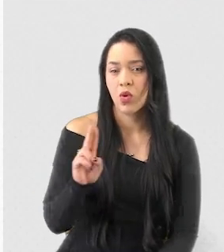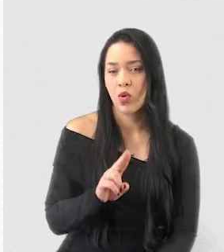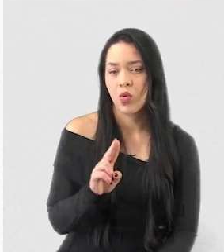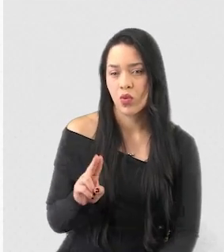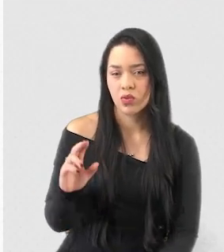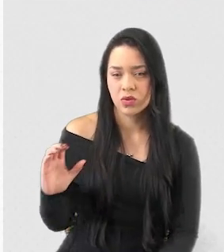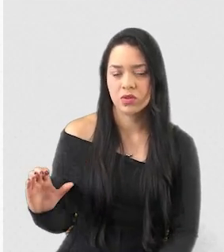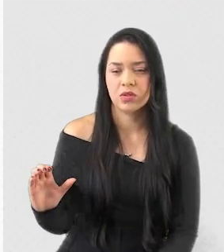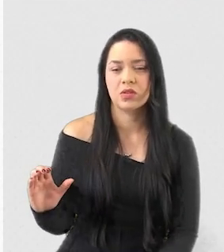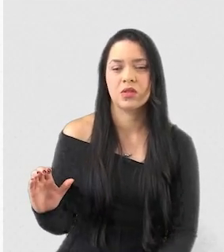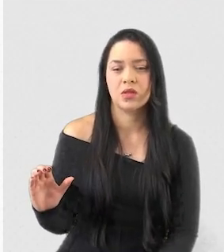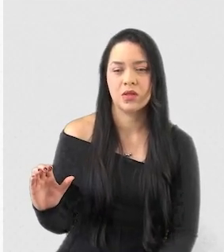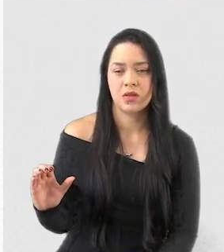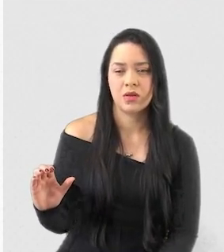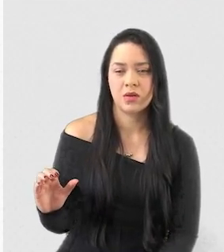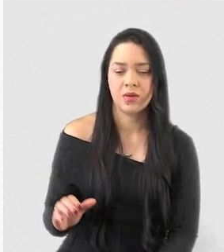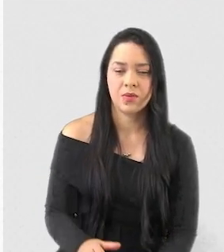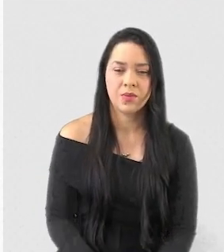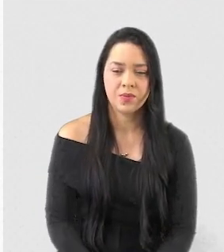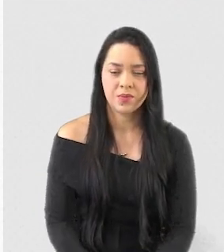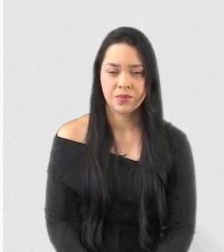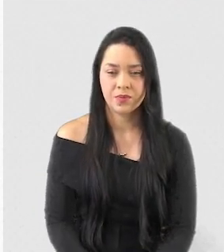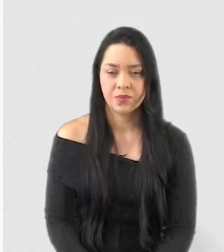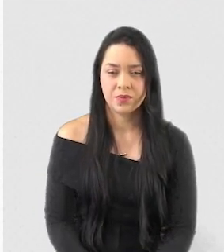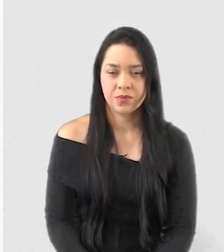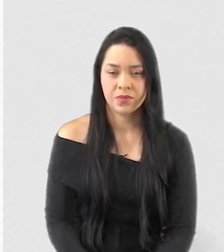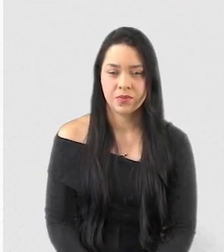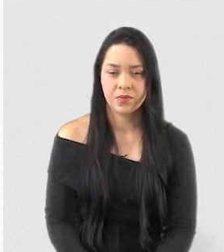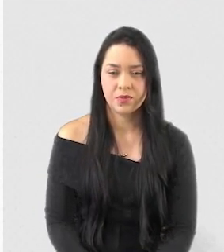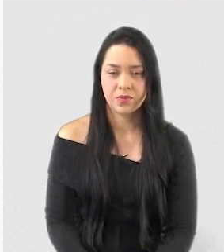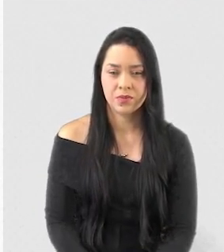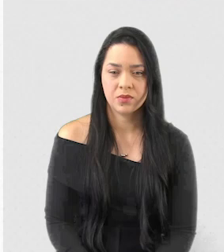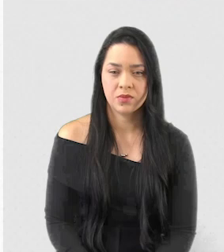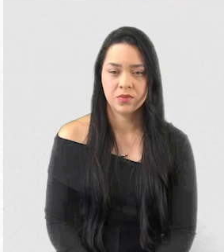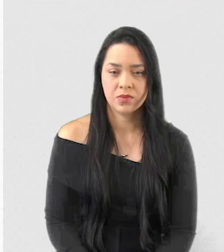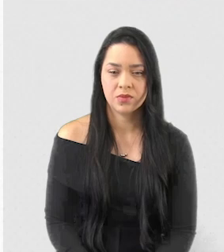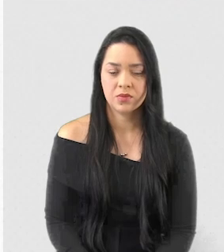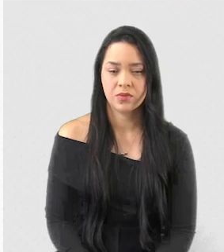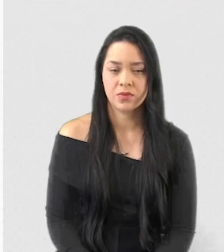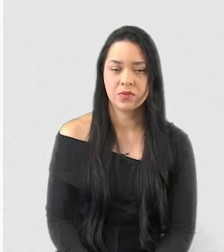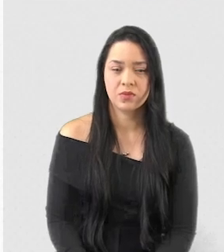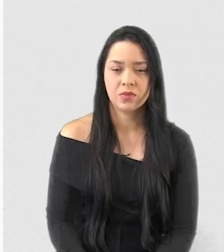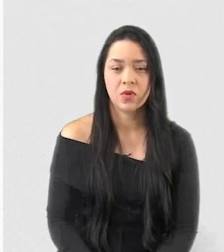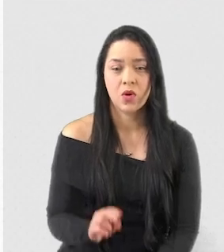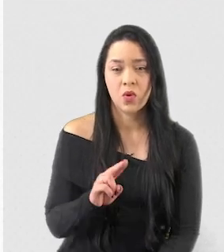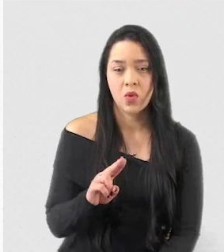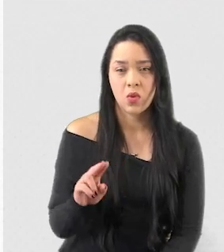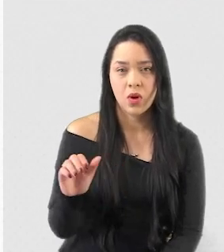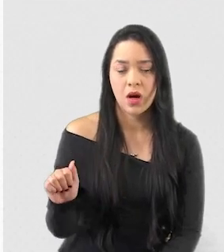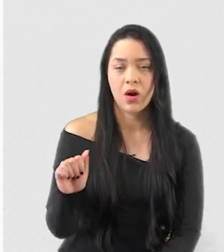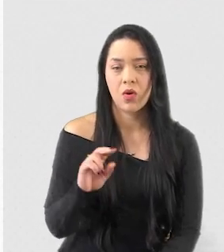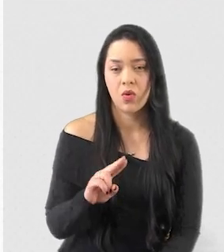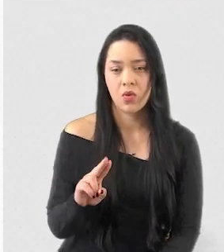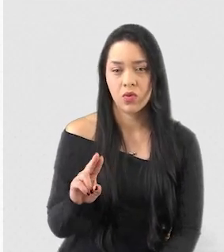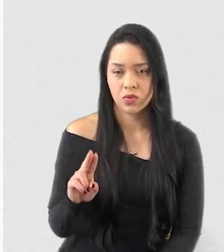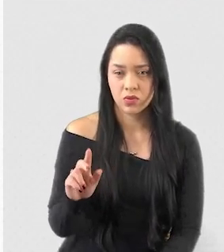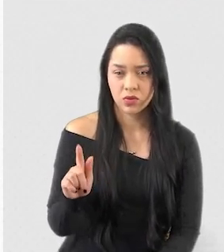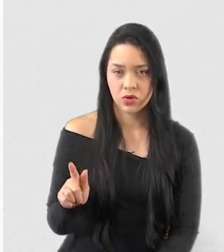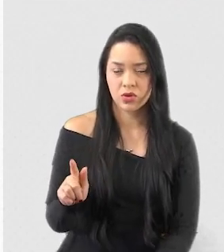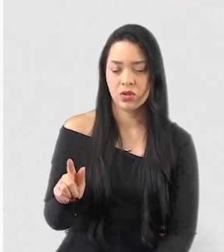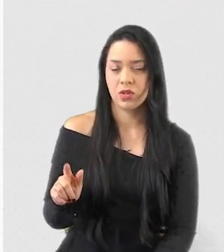UUC, né, que codifica essa proteína aqui, e assim sucessivamente, UUA, UUG